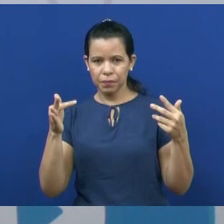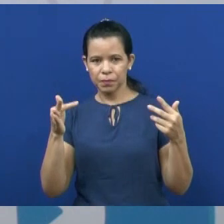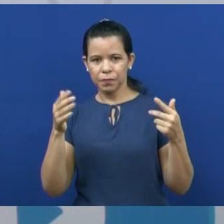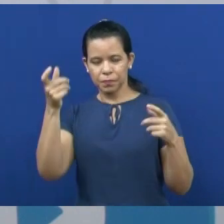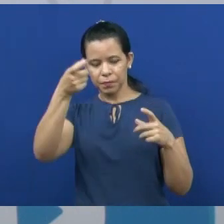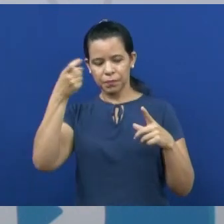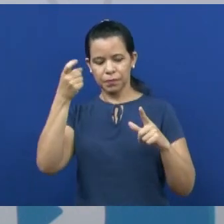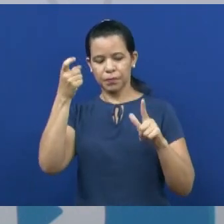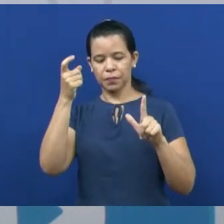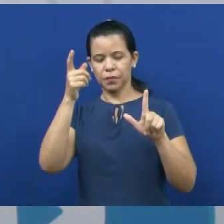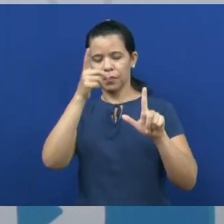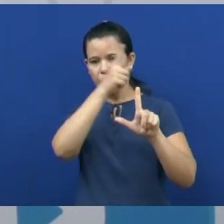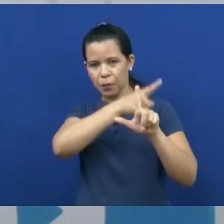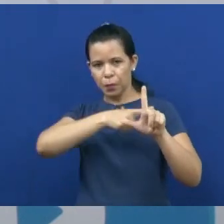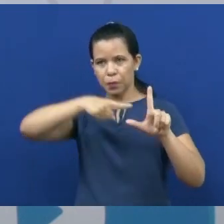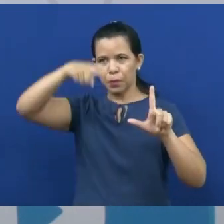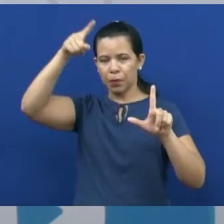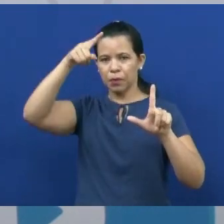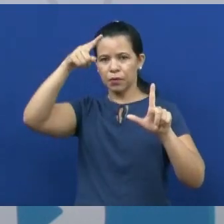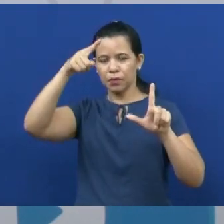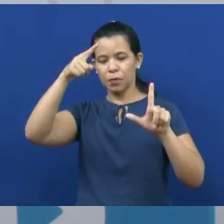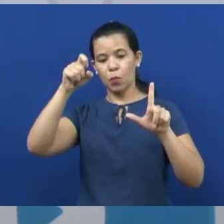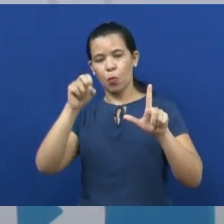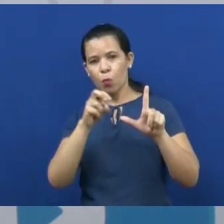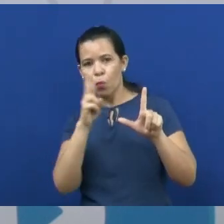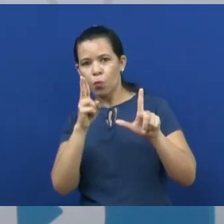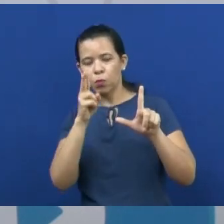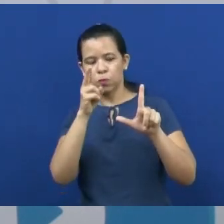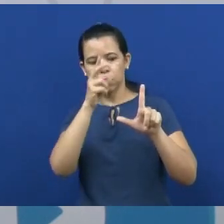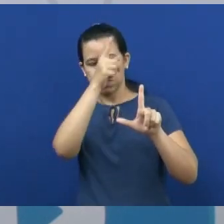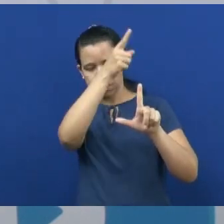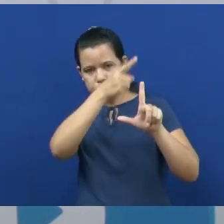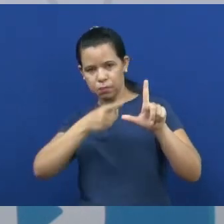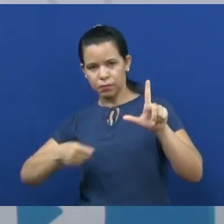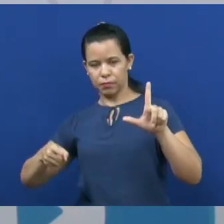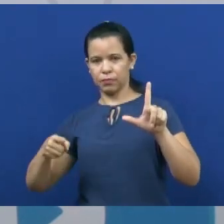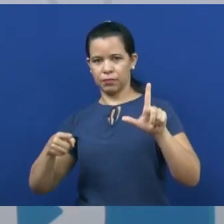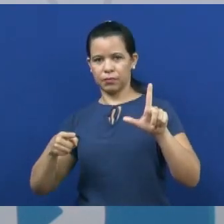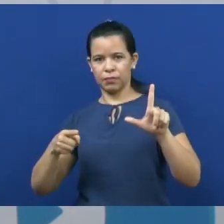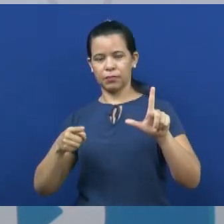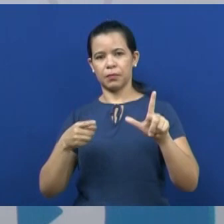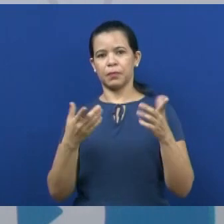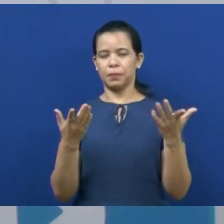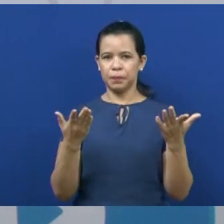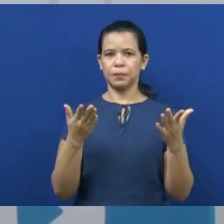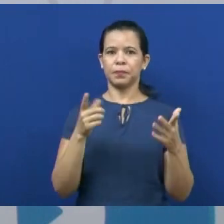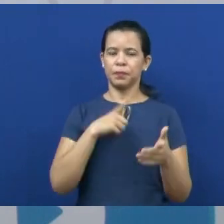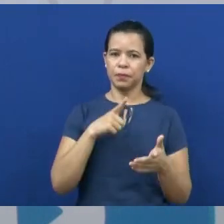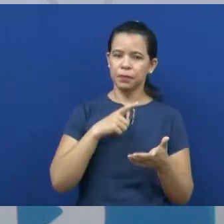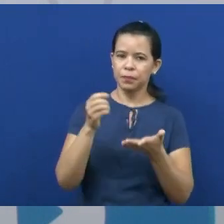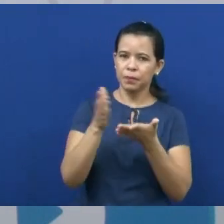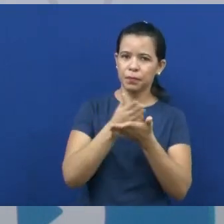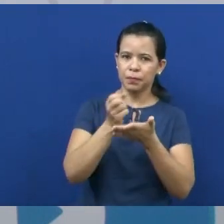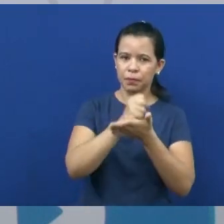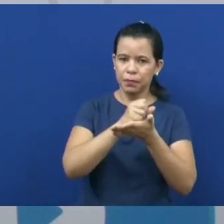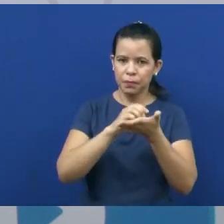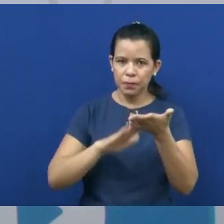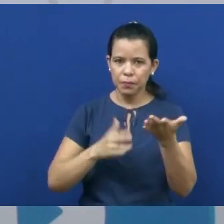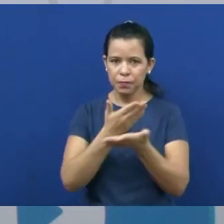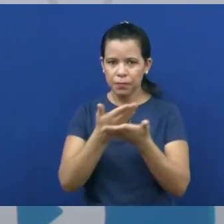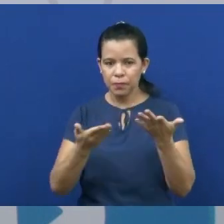e decrescente. Para isso, ficará algumas atividades com vocês. Leiam,